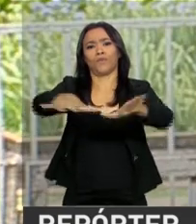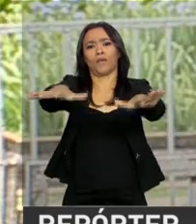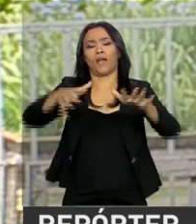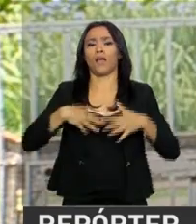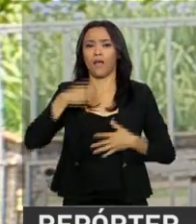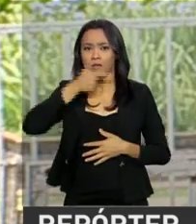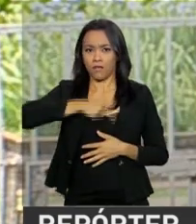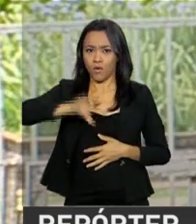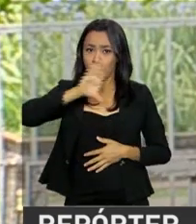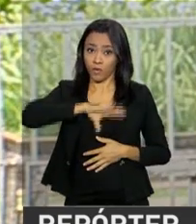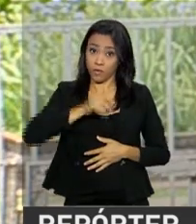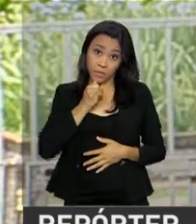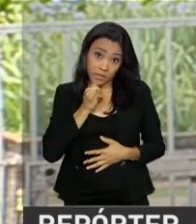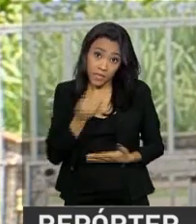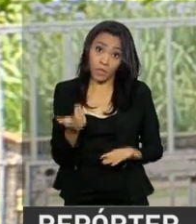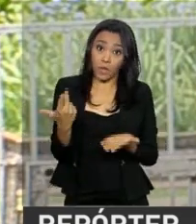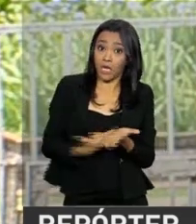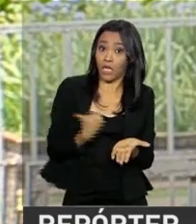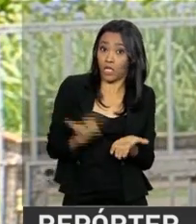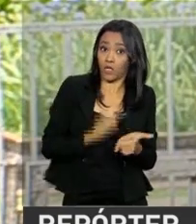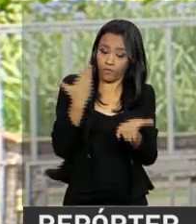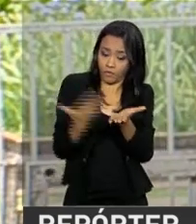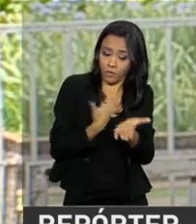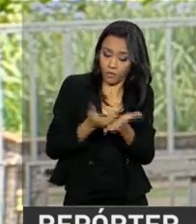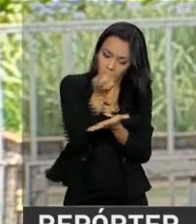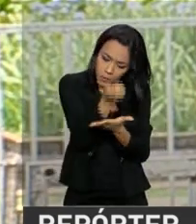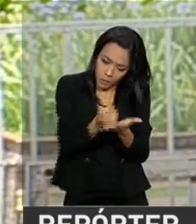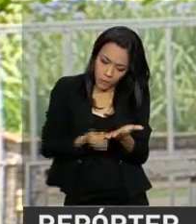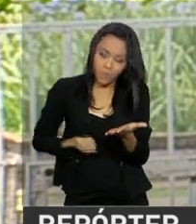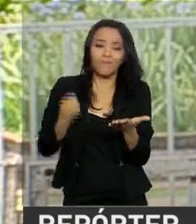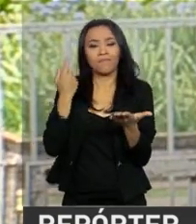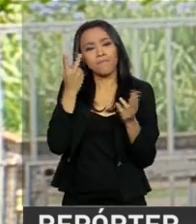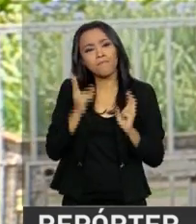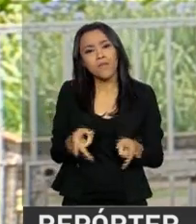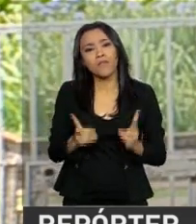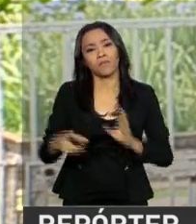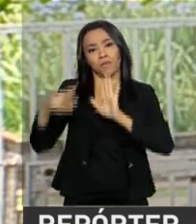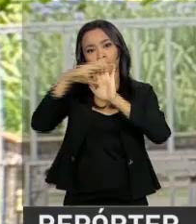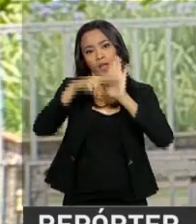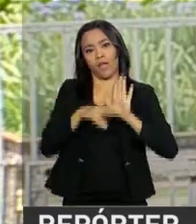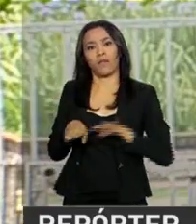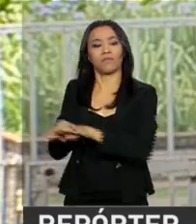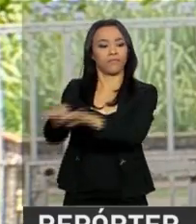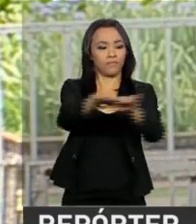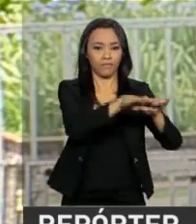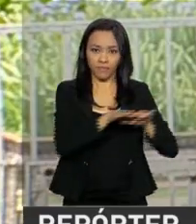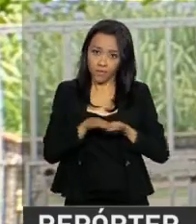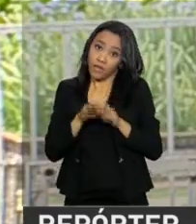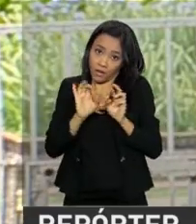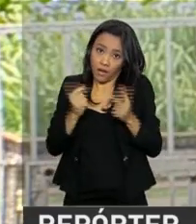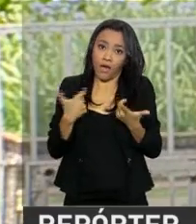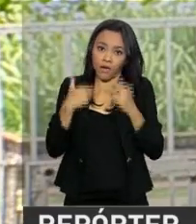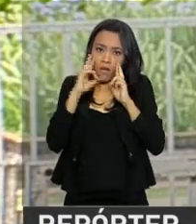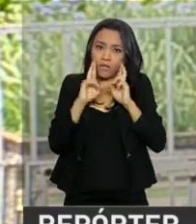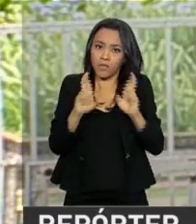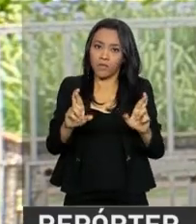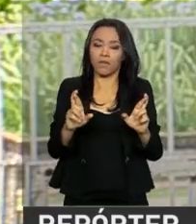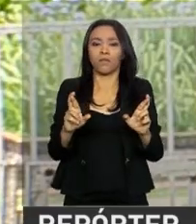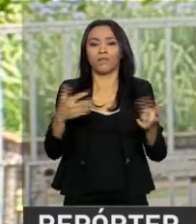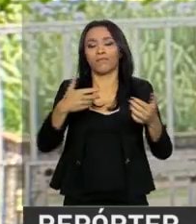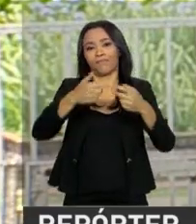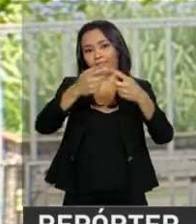exemplo a publicação de livros e é claro respeitando aí as regionalidades de todos os países a